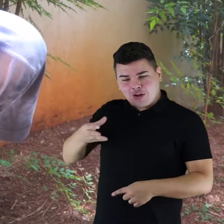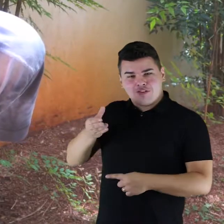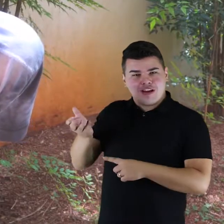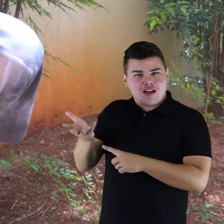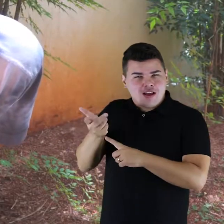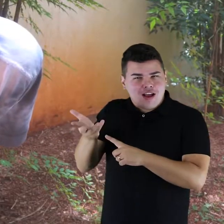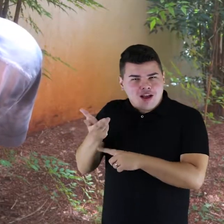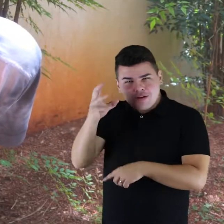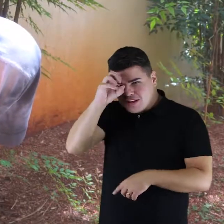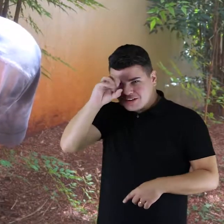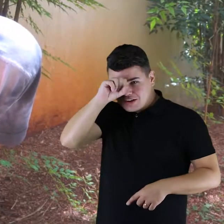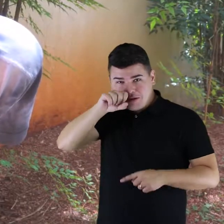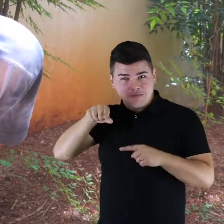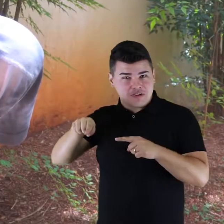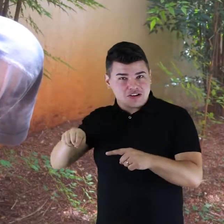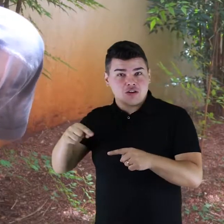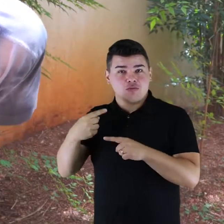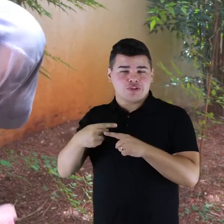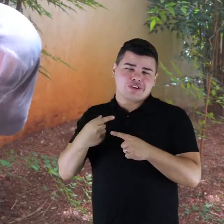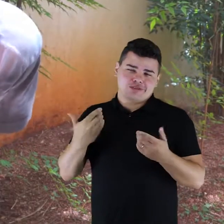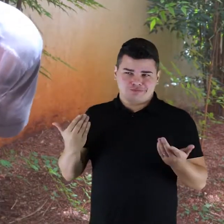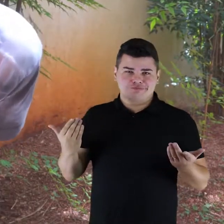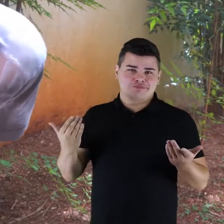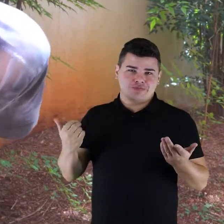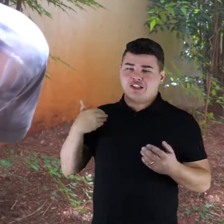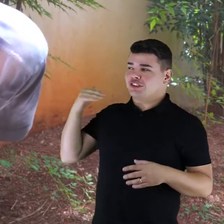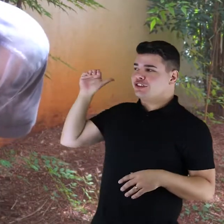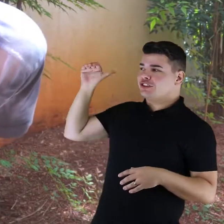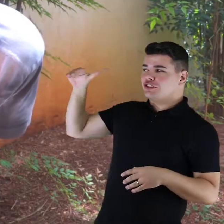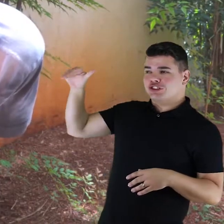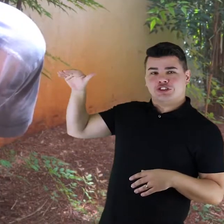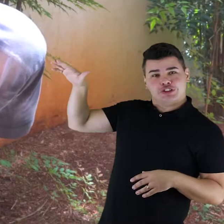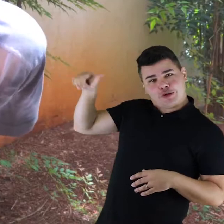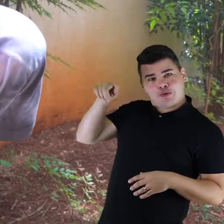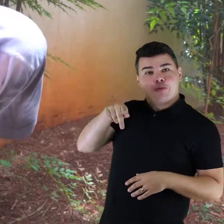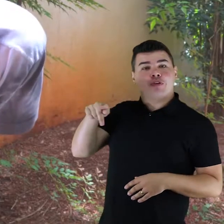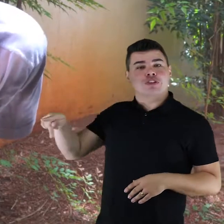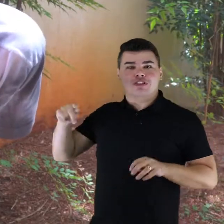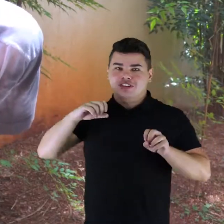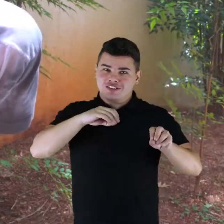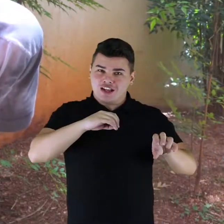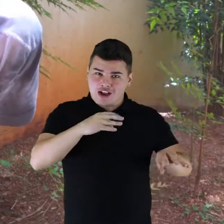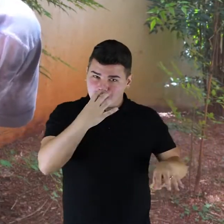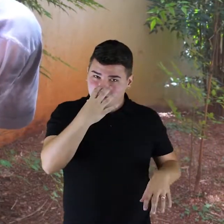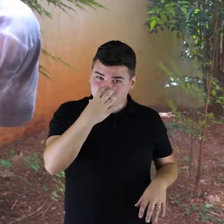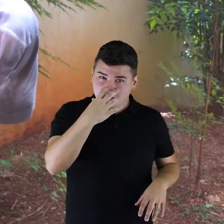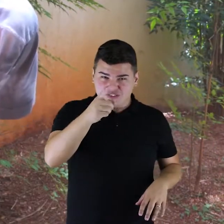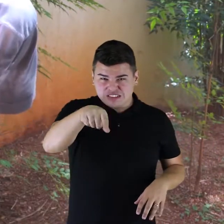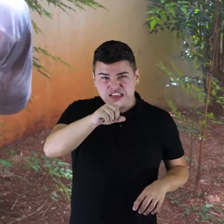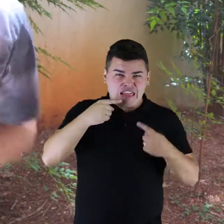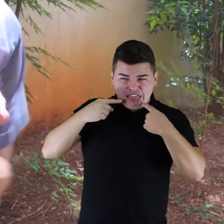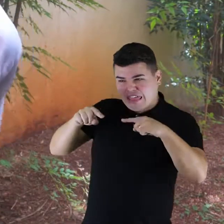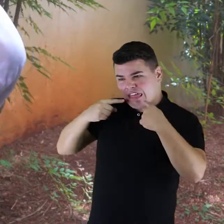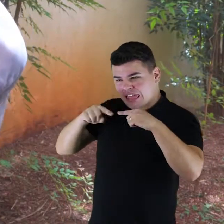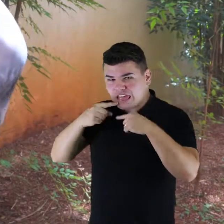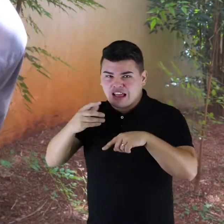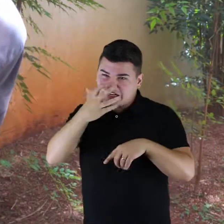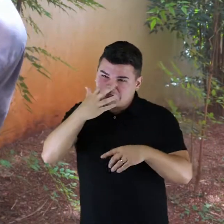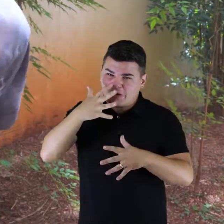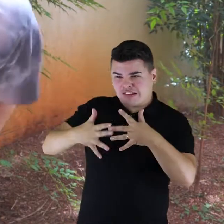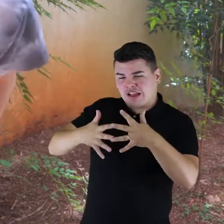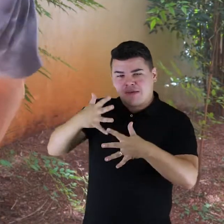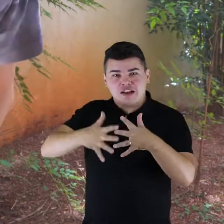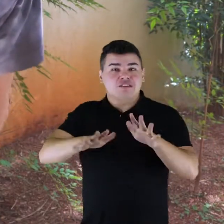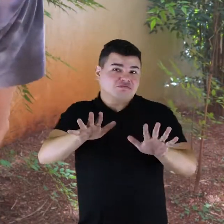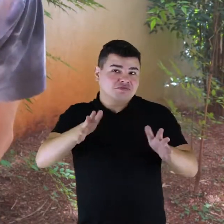que ele adquiriu. Porque a gente acabou contratando um adestrador. E sim, vocês estavam reclamando muito. Mas